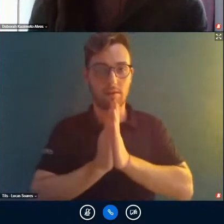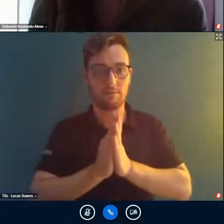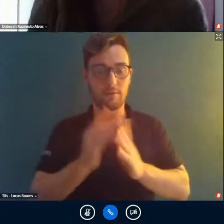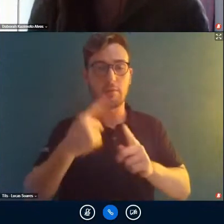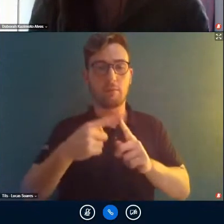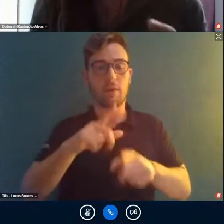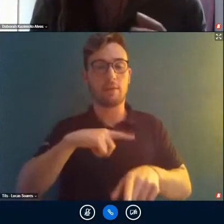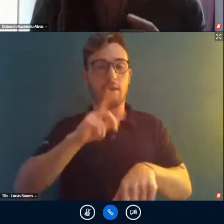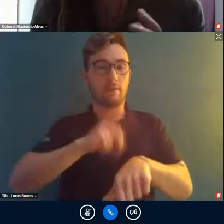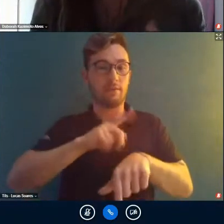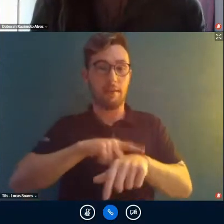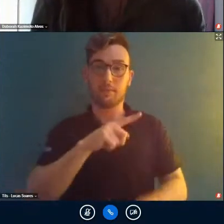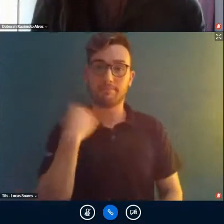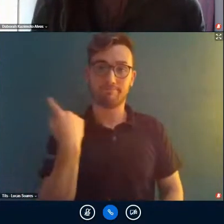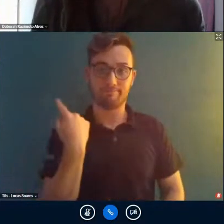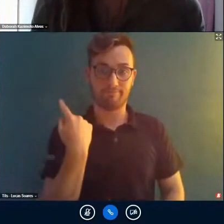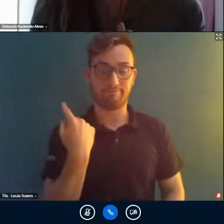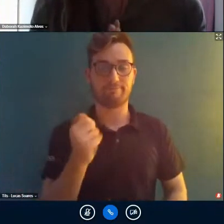prazo da sala, tá bem?